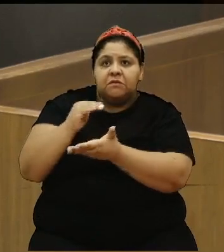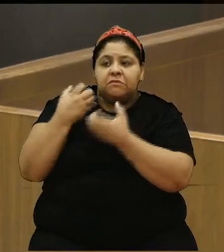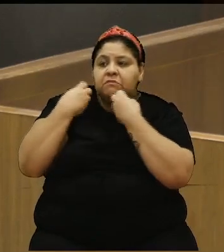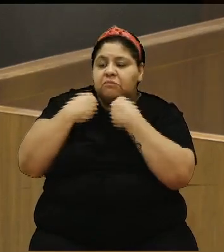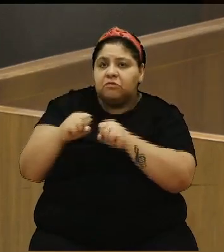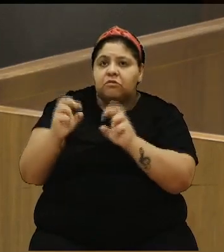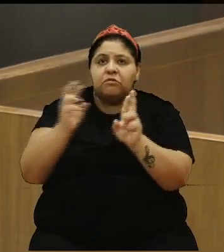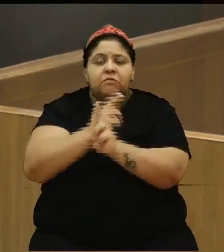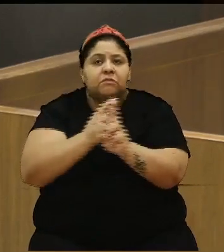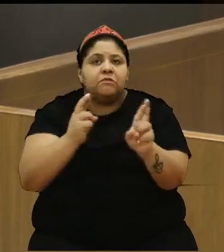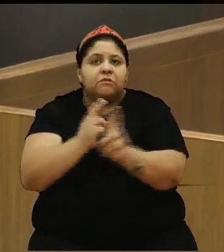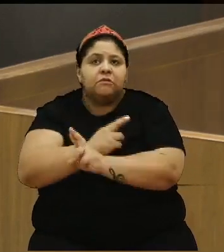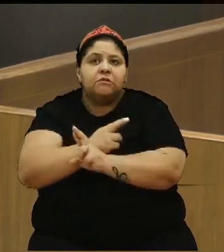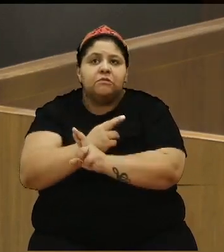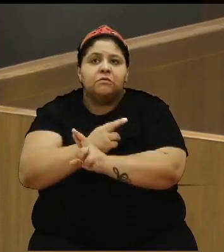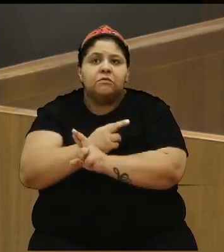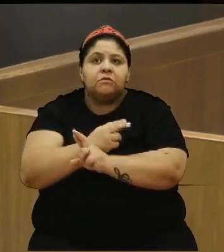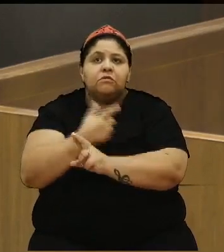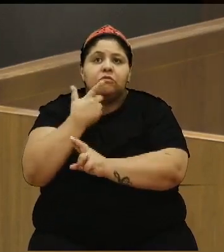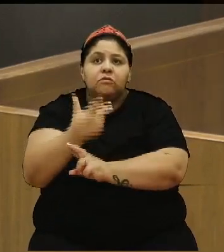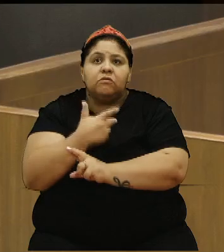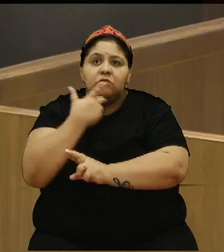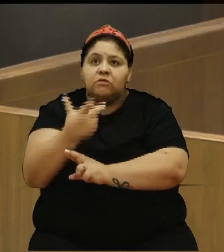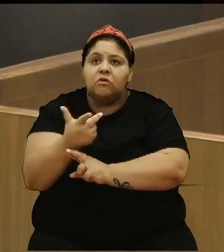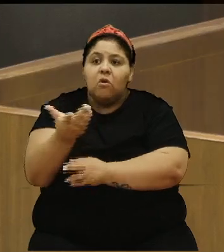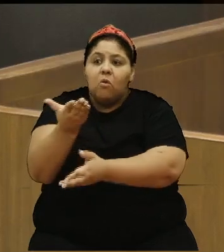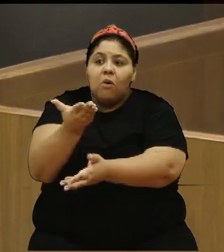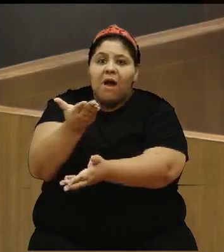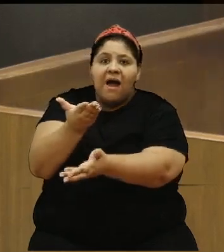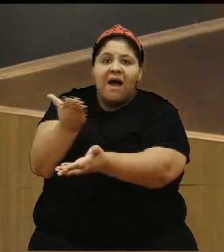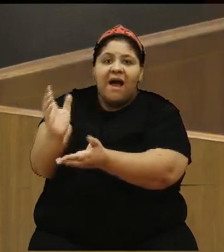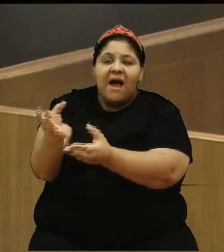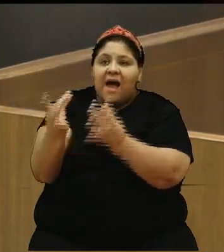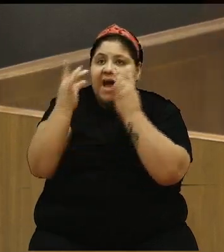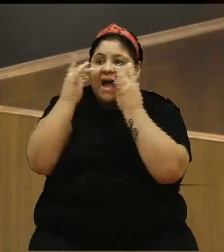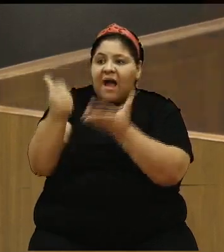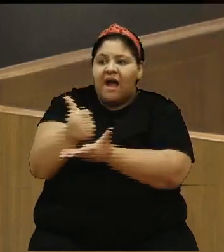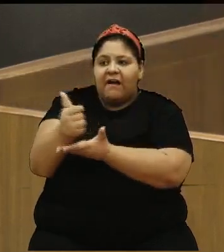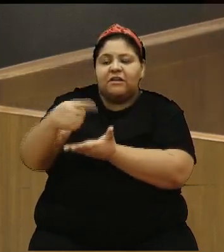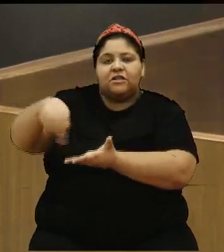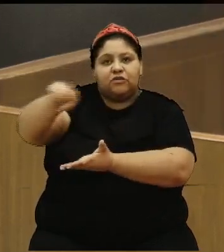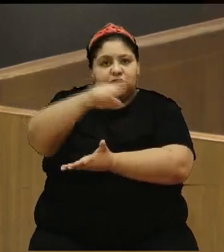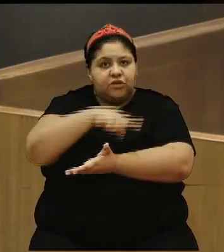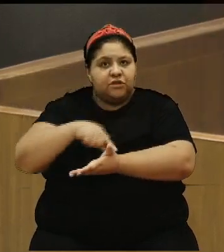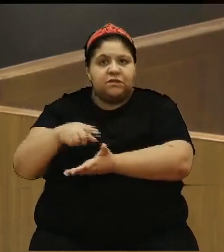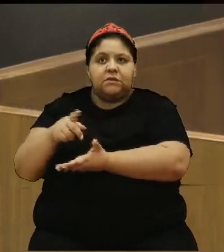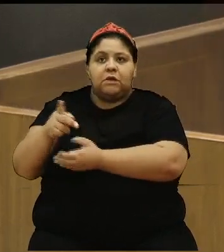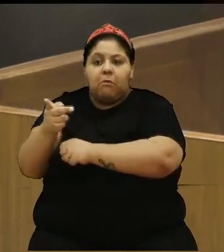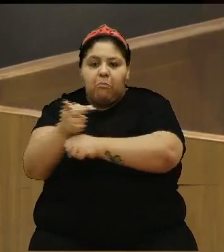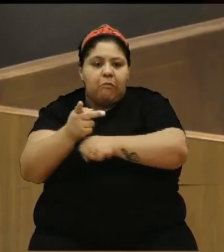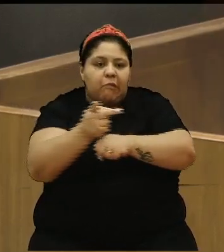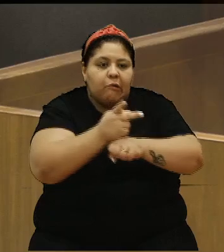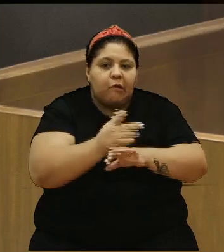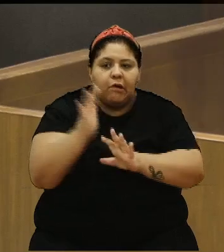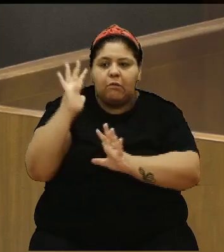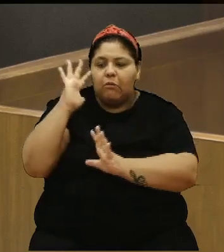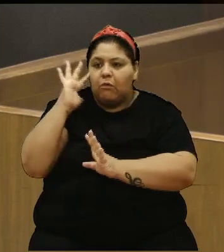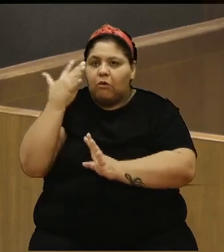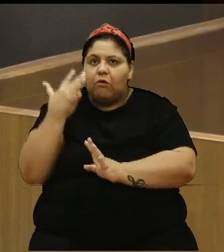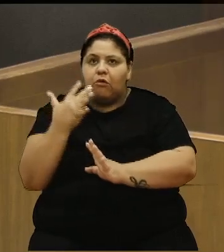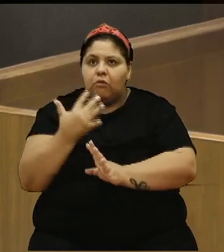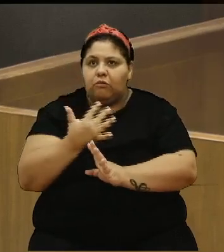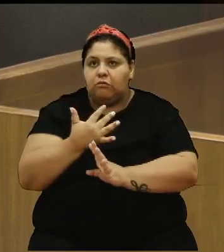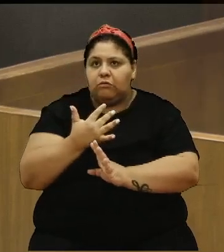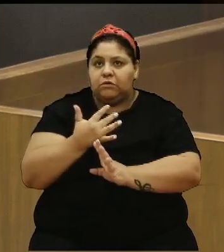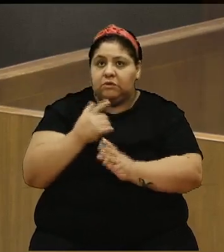em relação a isso que nós estamos falando sobre atenção básica. Então, a gente está correndo atrás dos problemas aparentes